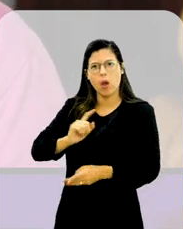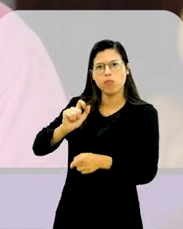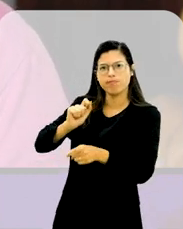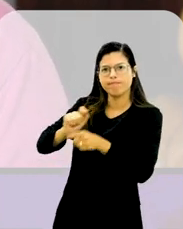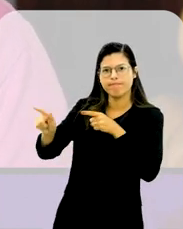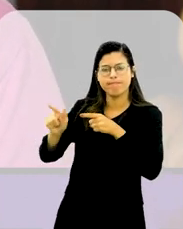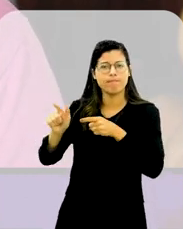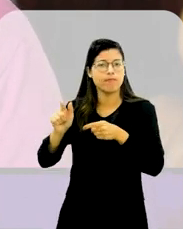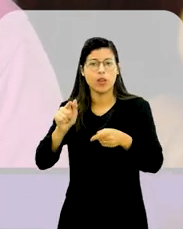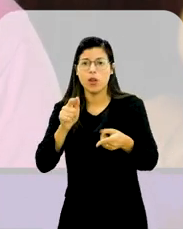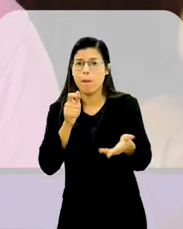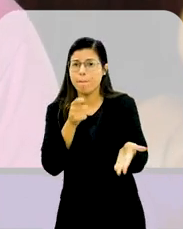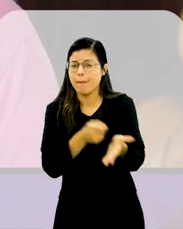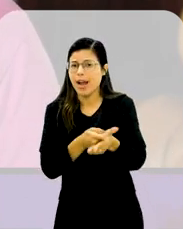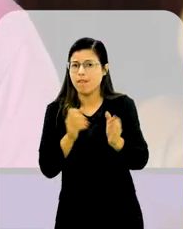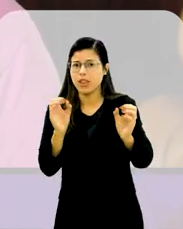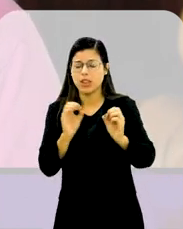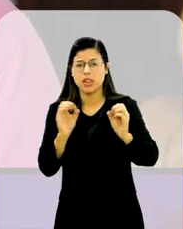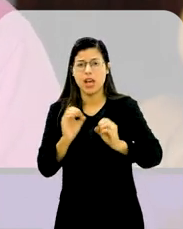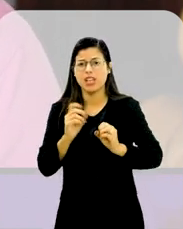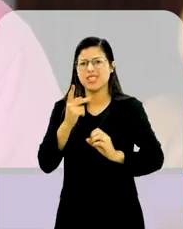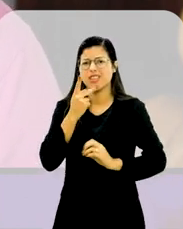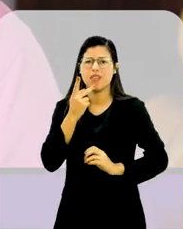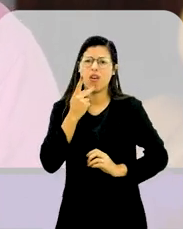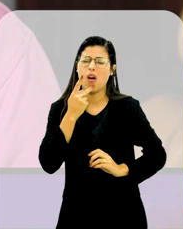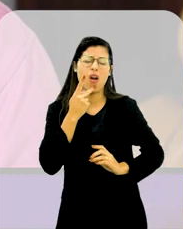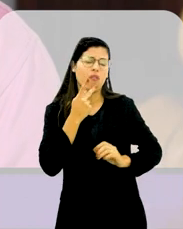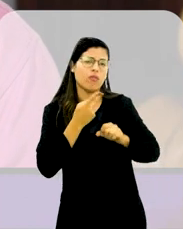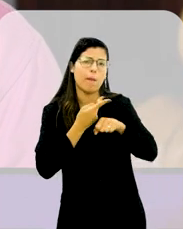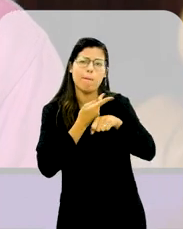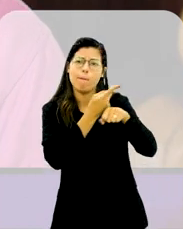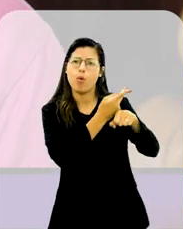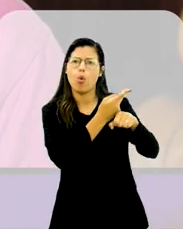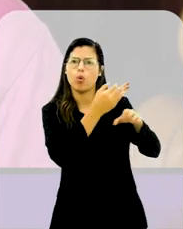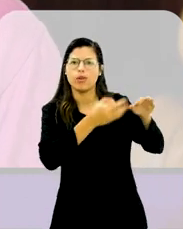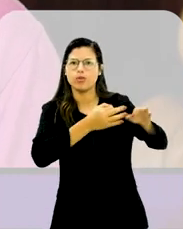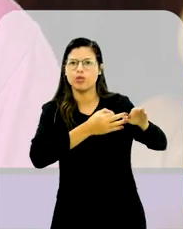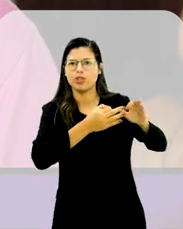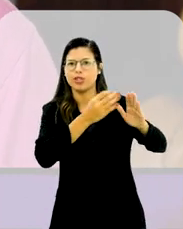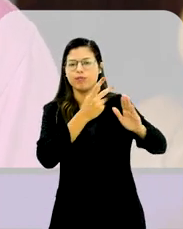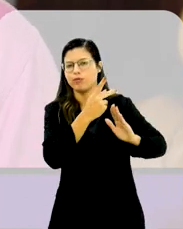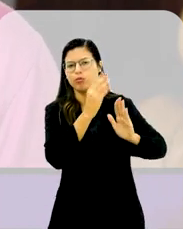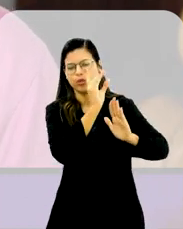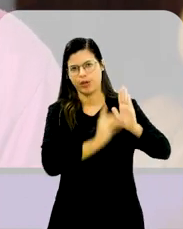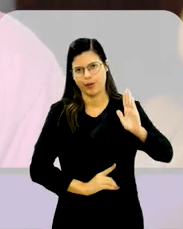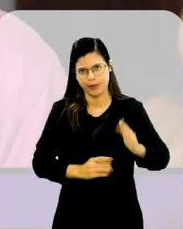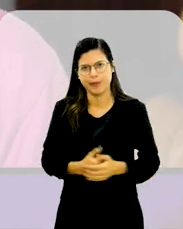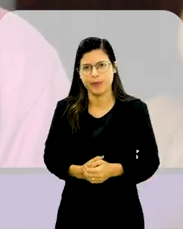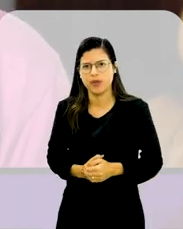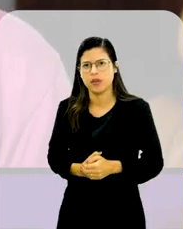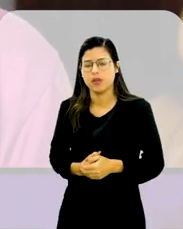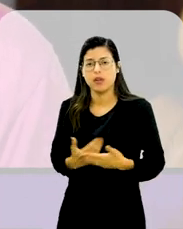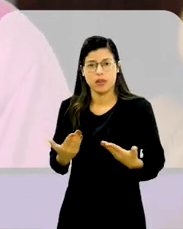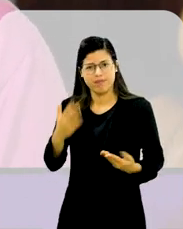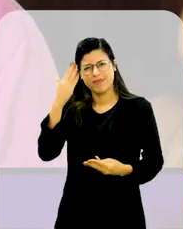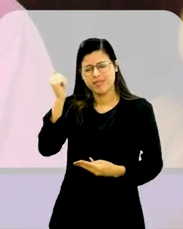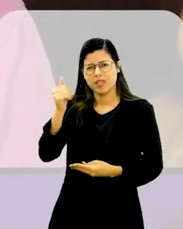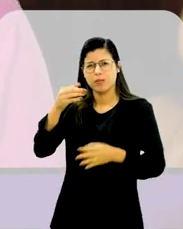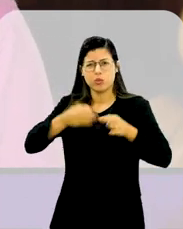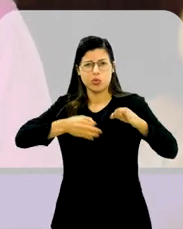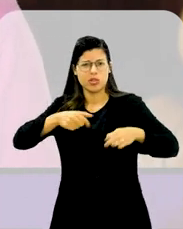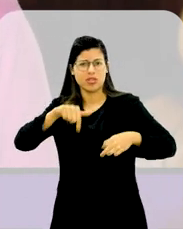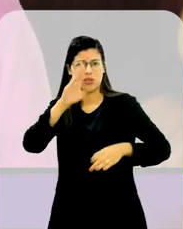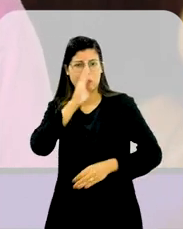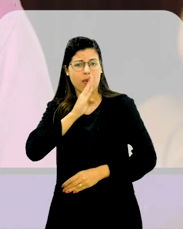pagava mandava se embora não se pagava e se dizia procura seus direito na Justiça Trabalhista e a gente